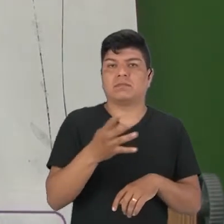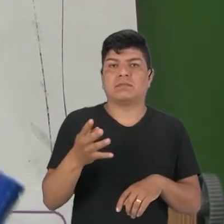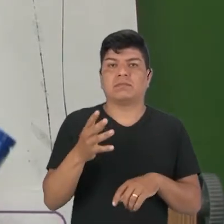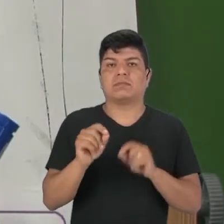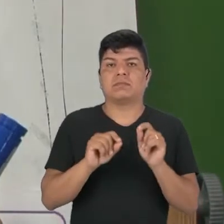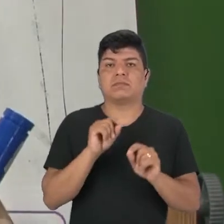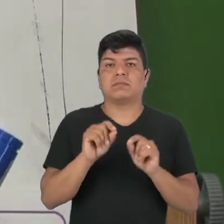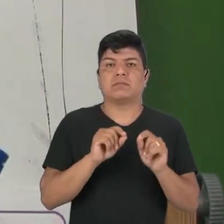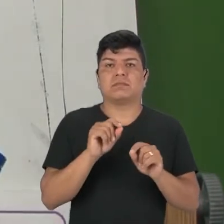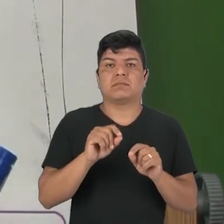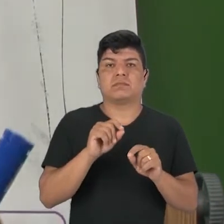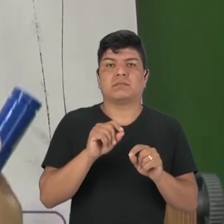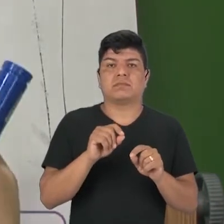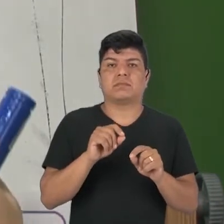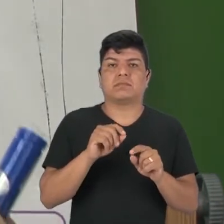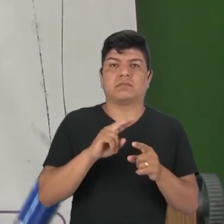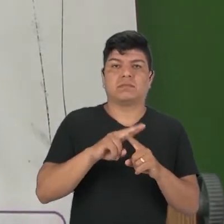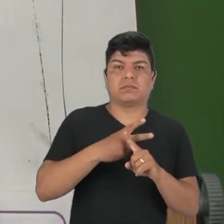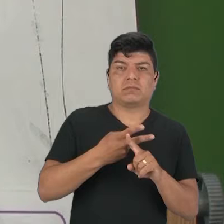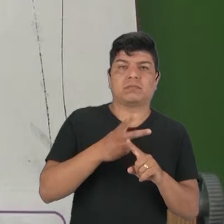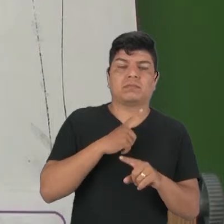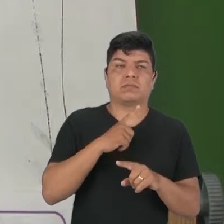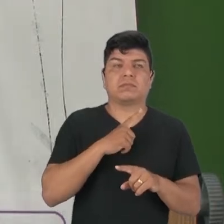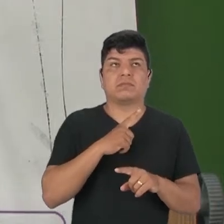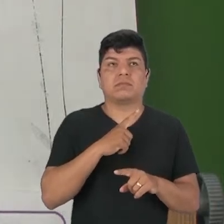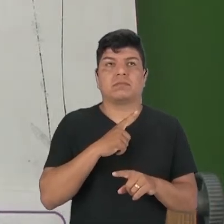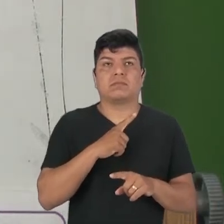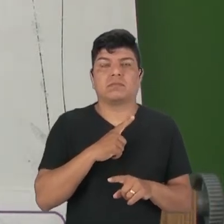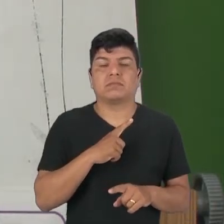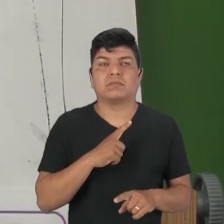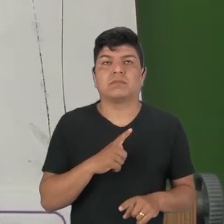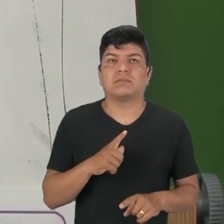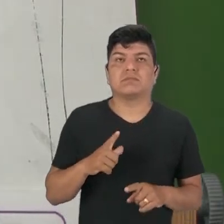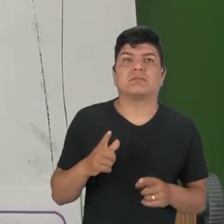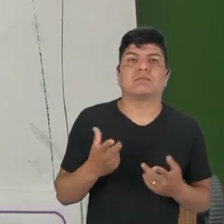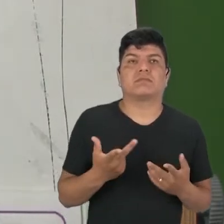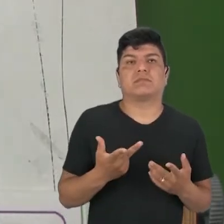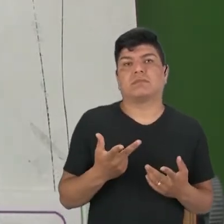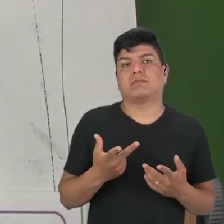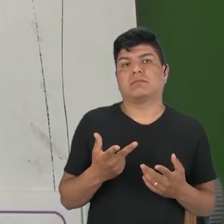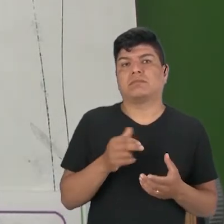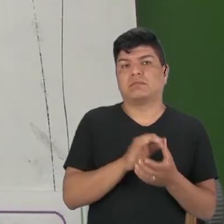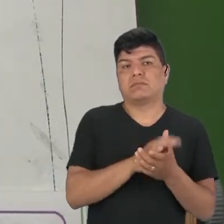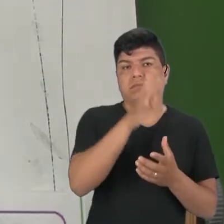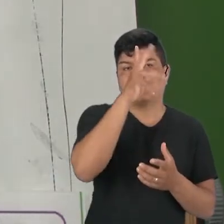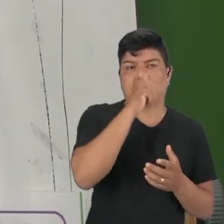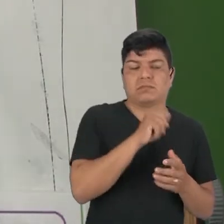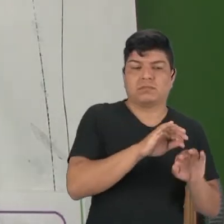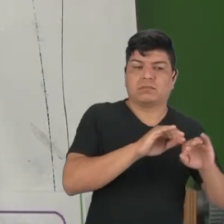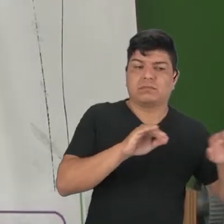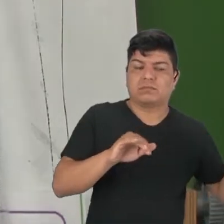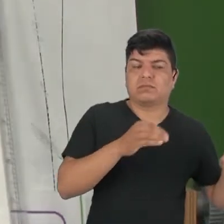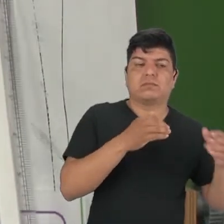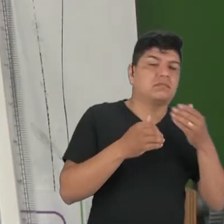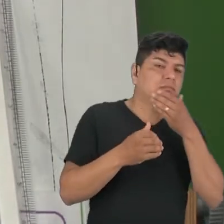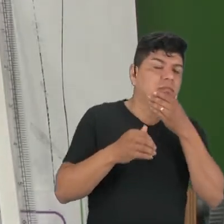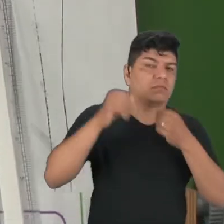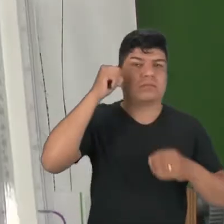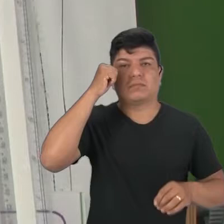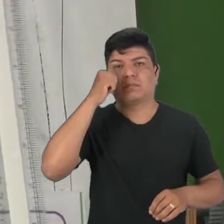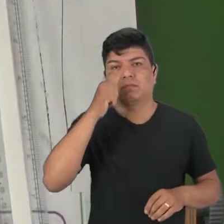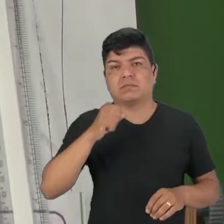de dupla entrada, como nós vimos aqui, ó, que tem os dados de coxinha separado de tanto de menino quanto de